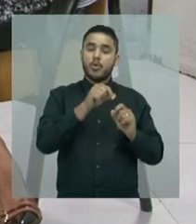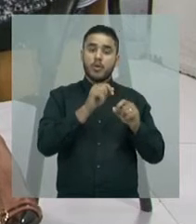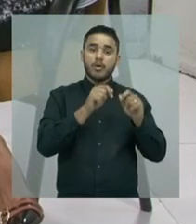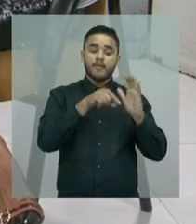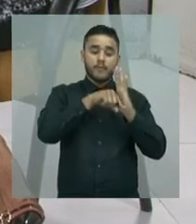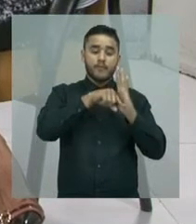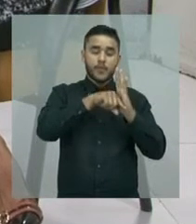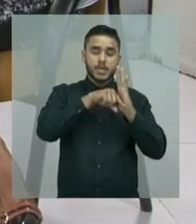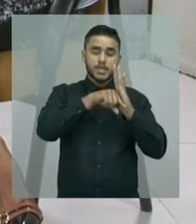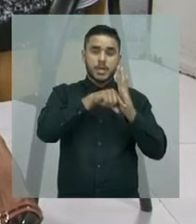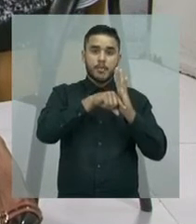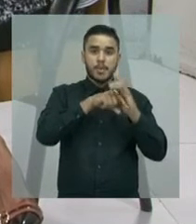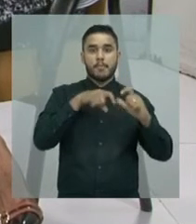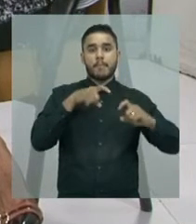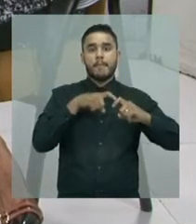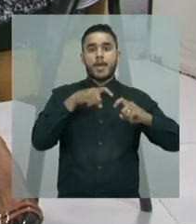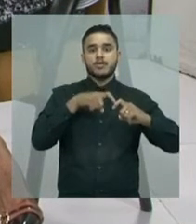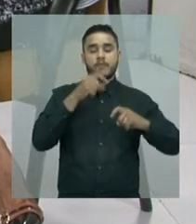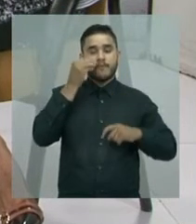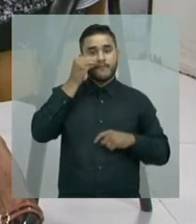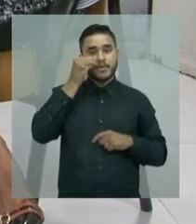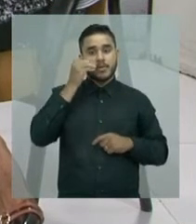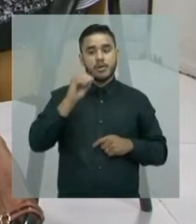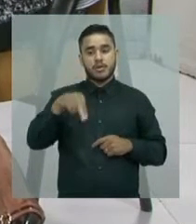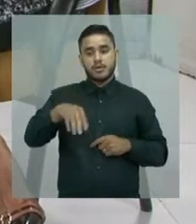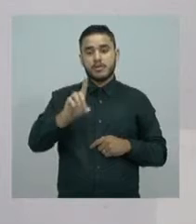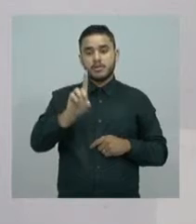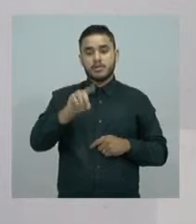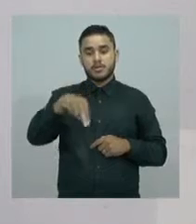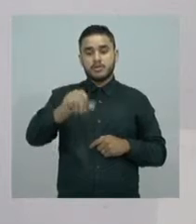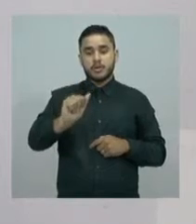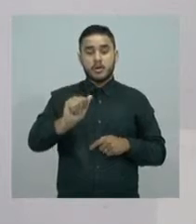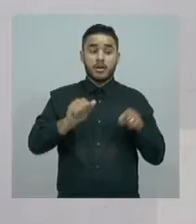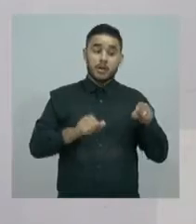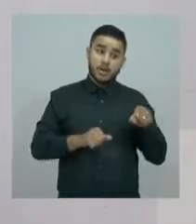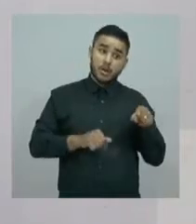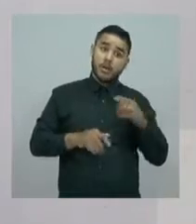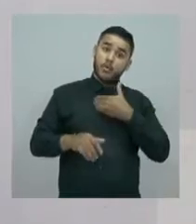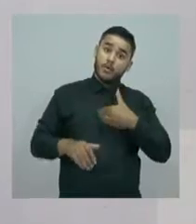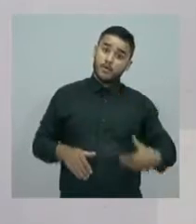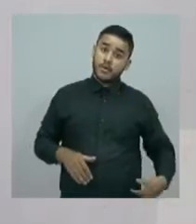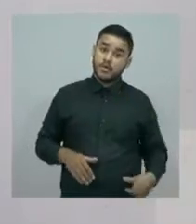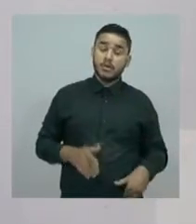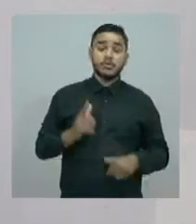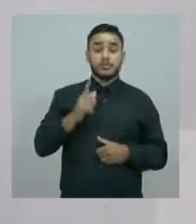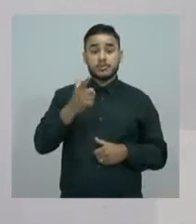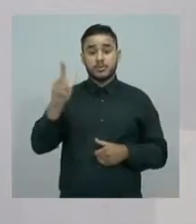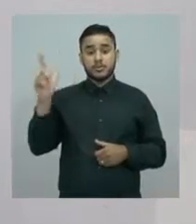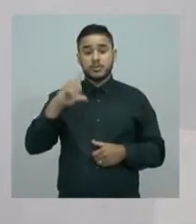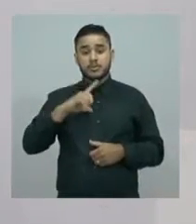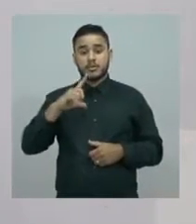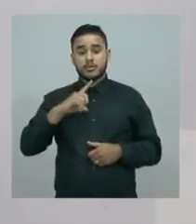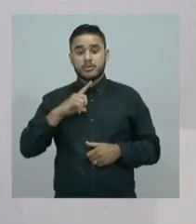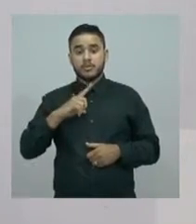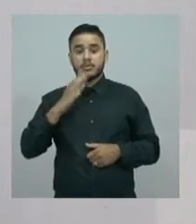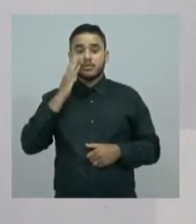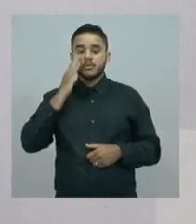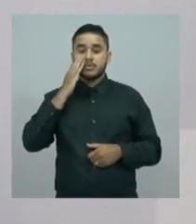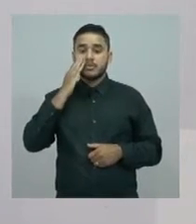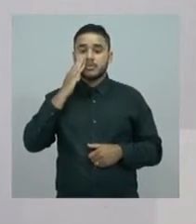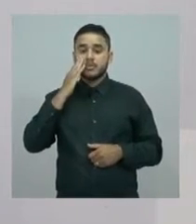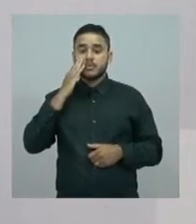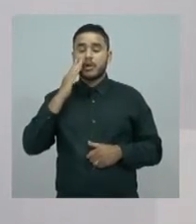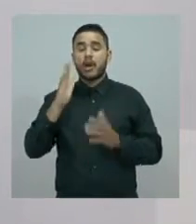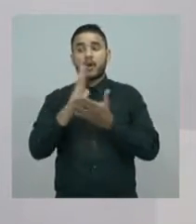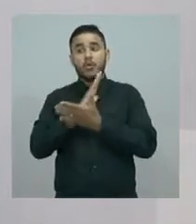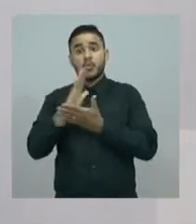mais, mas também nós temos convênio com laboratórios privados, particulares, em que eles cobram um preço mais